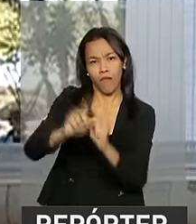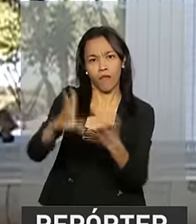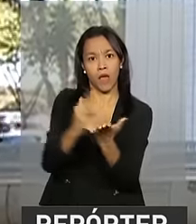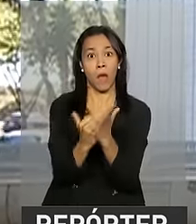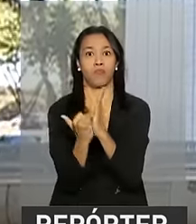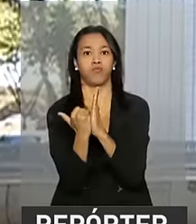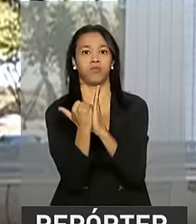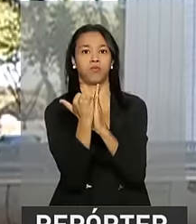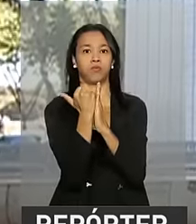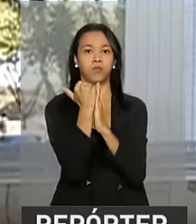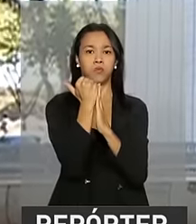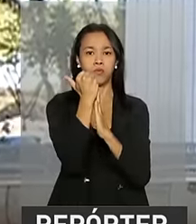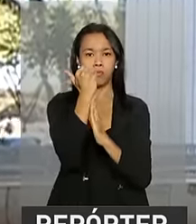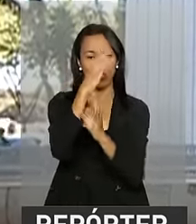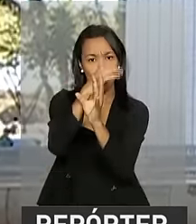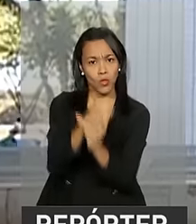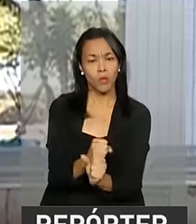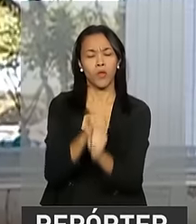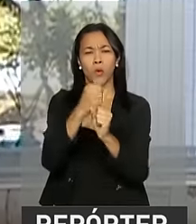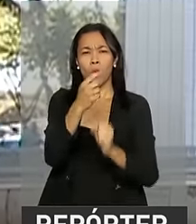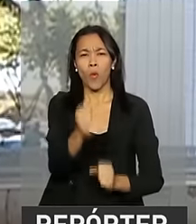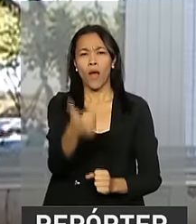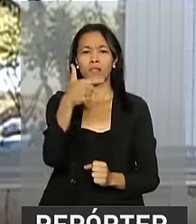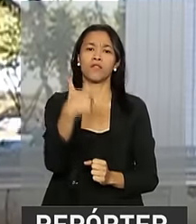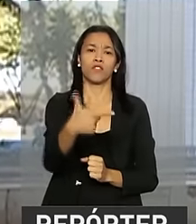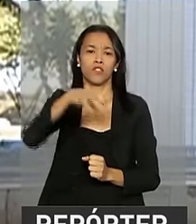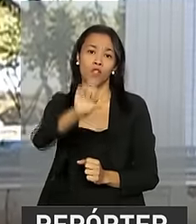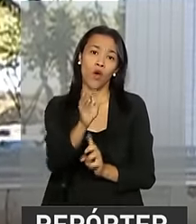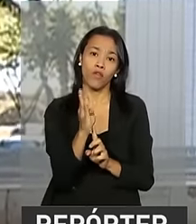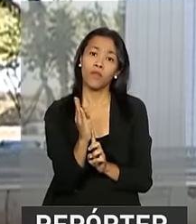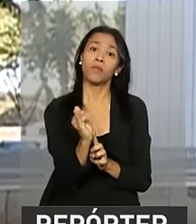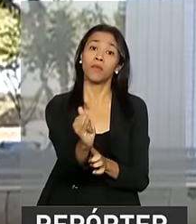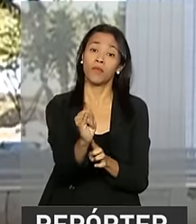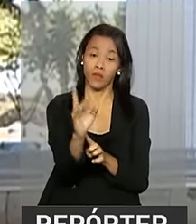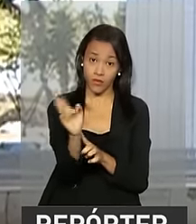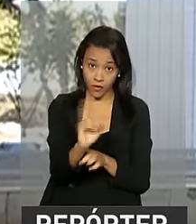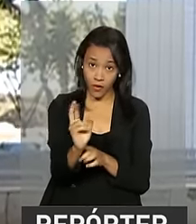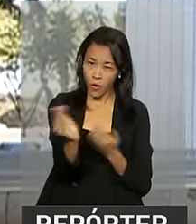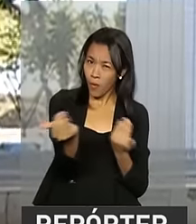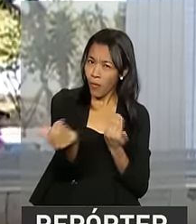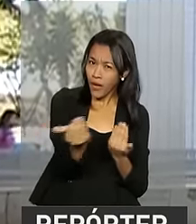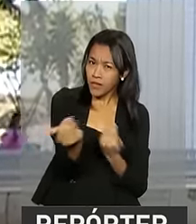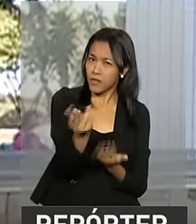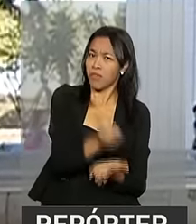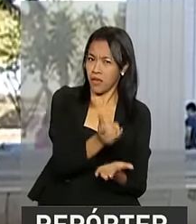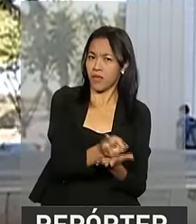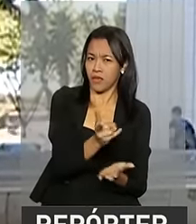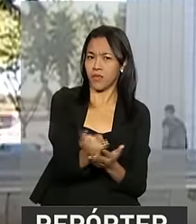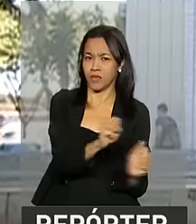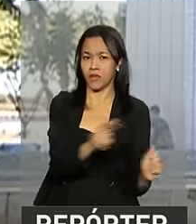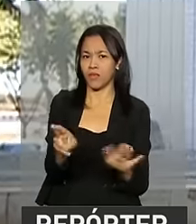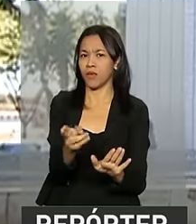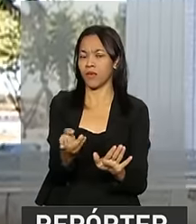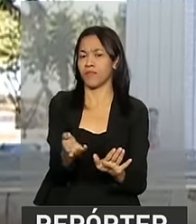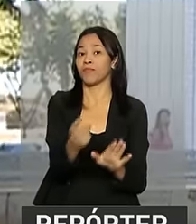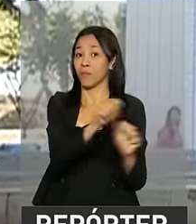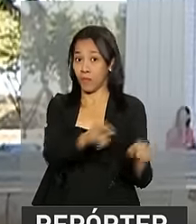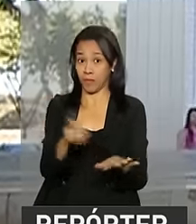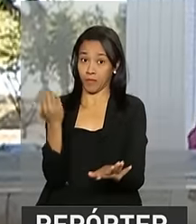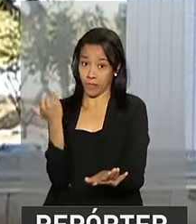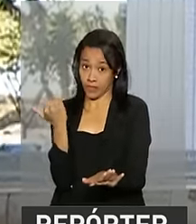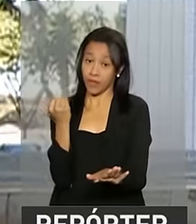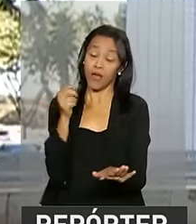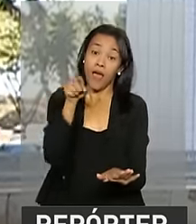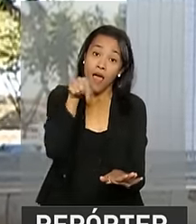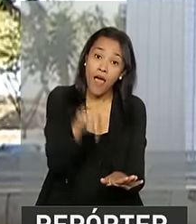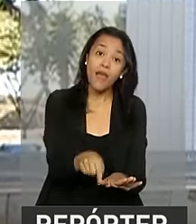comercial já soma quase 29 bilhões de dólares. E em comparação com a mesma semana do ano passado, esse saldo positivo